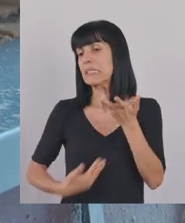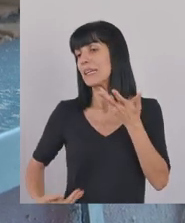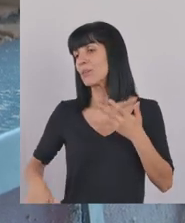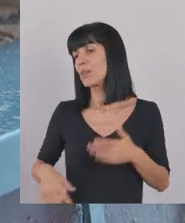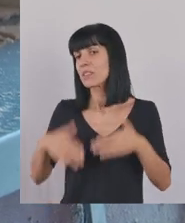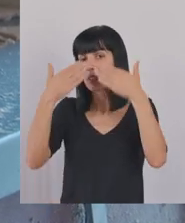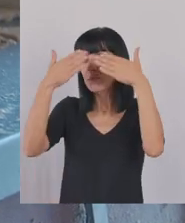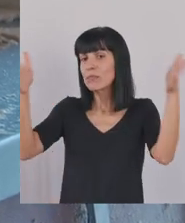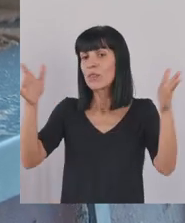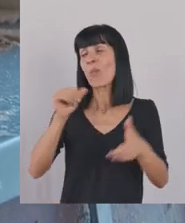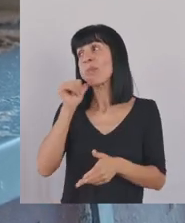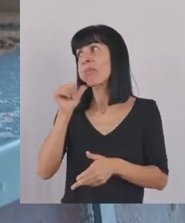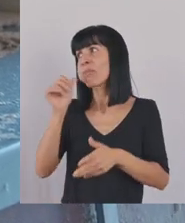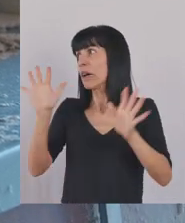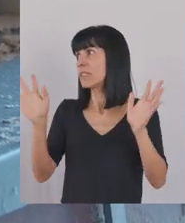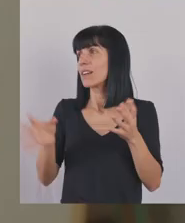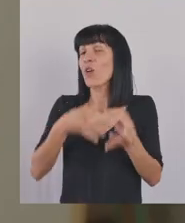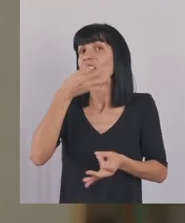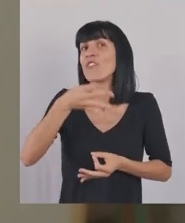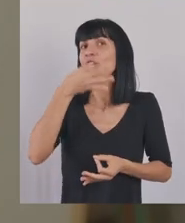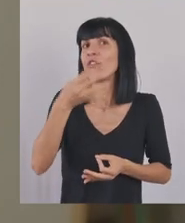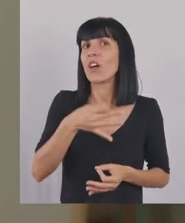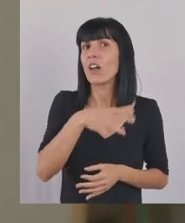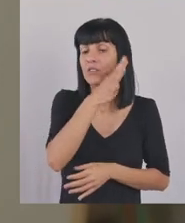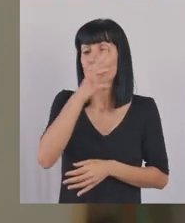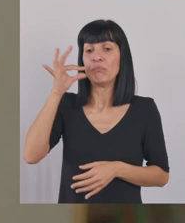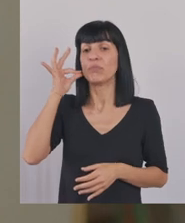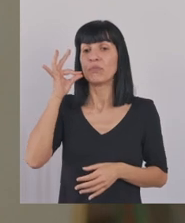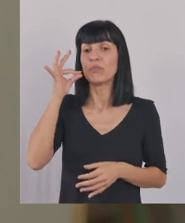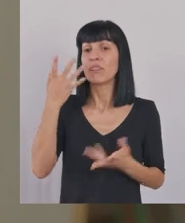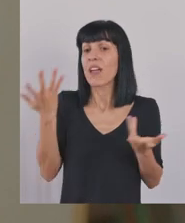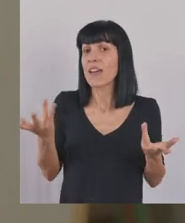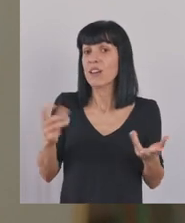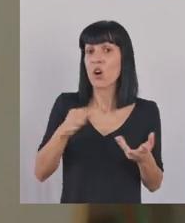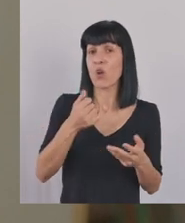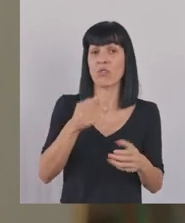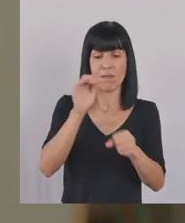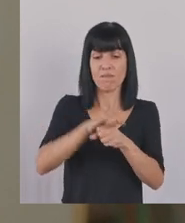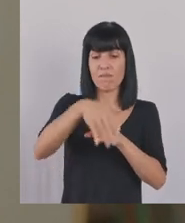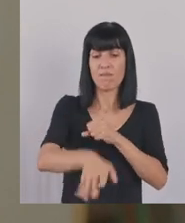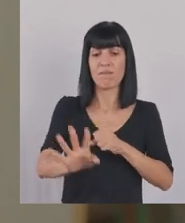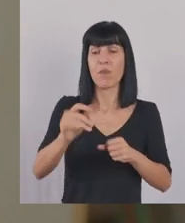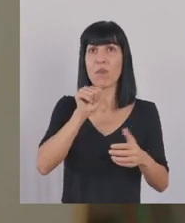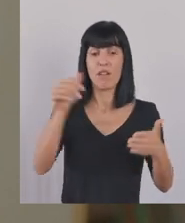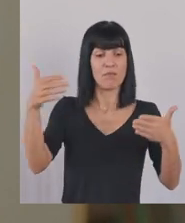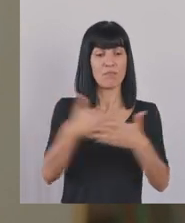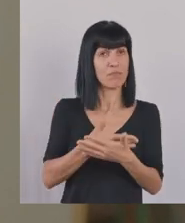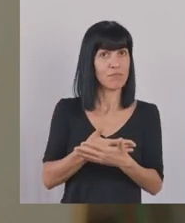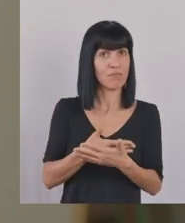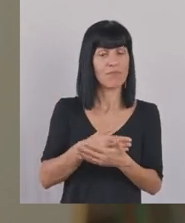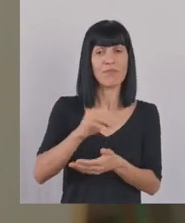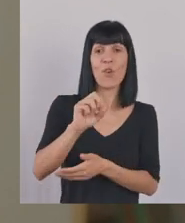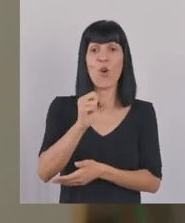Isso antigamente quem abria a boca não tinha outra hipótese. Ou ia para o mar a dar de comer aos